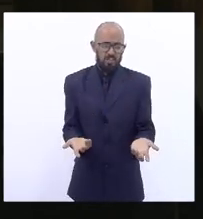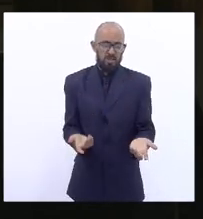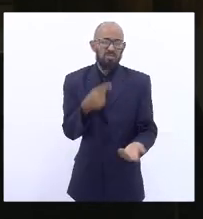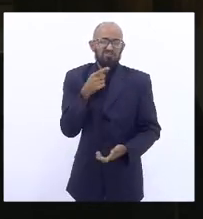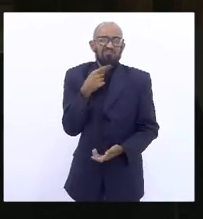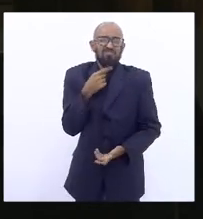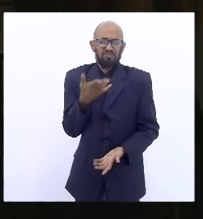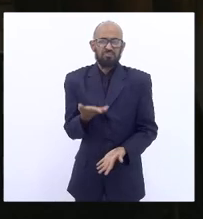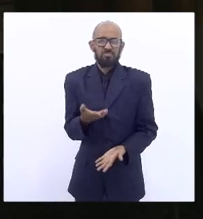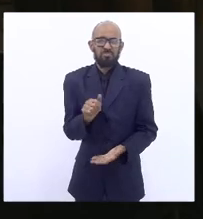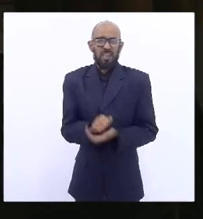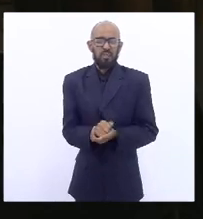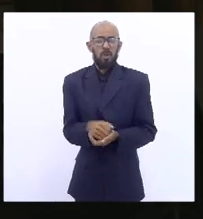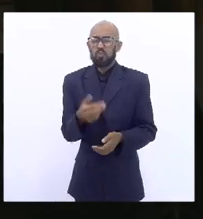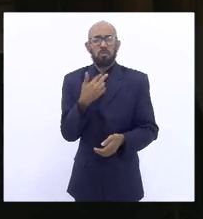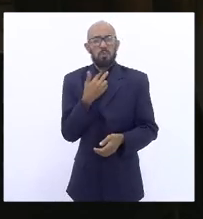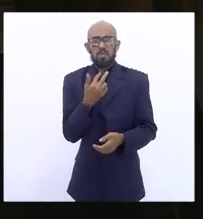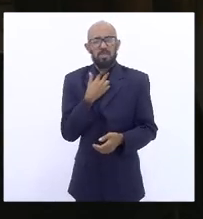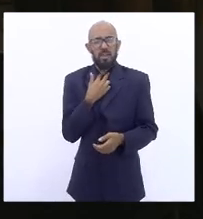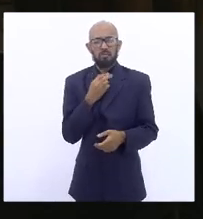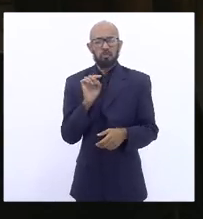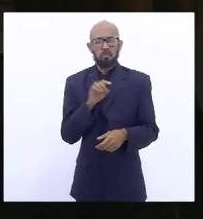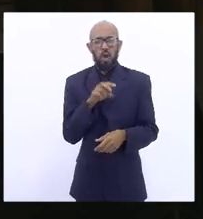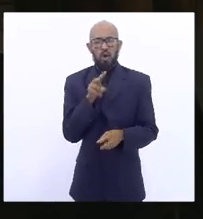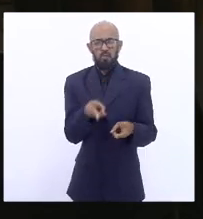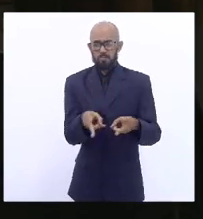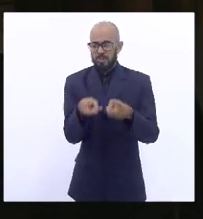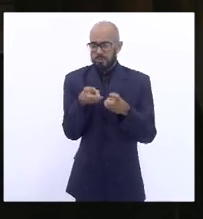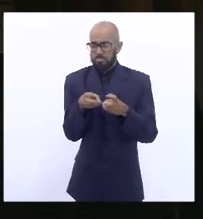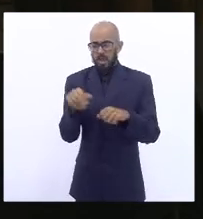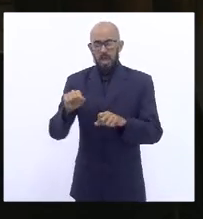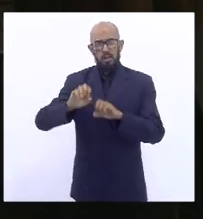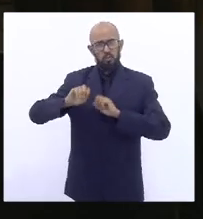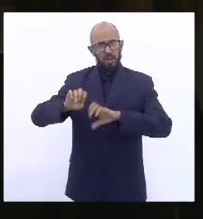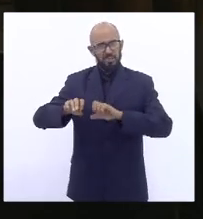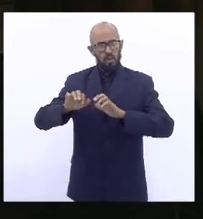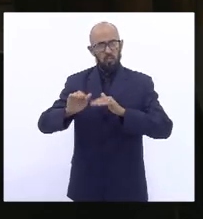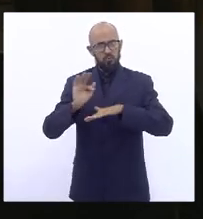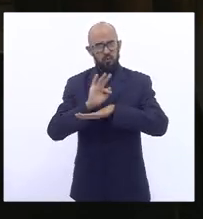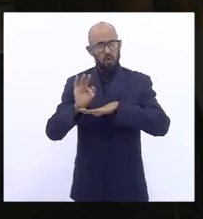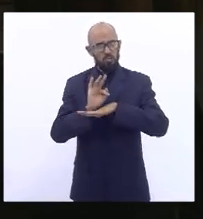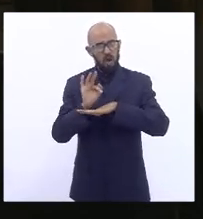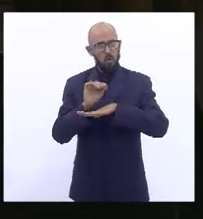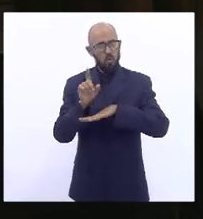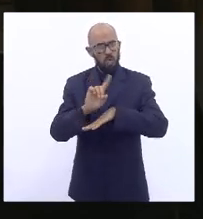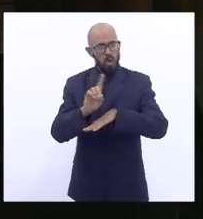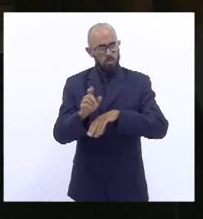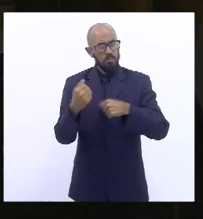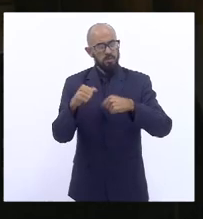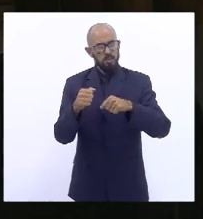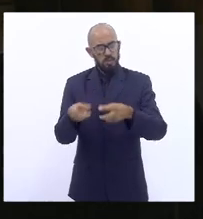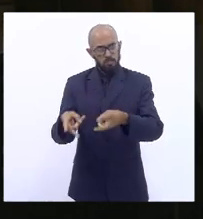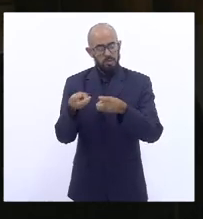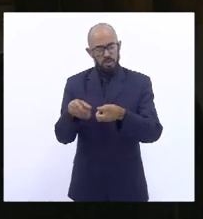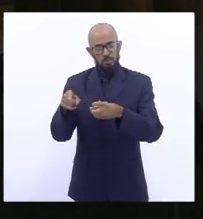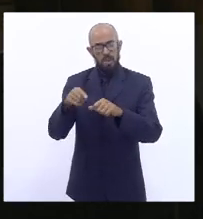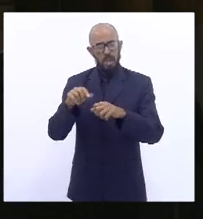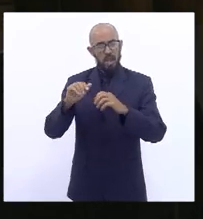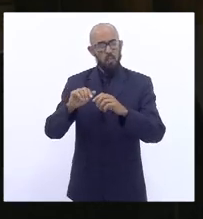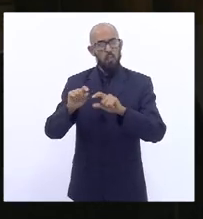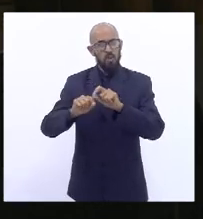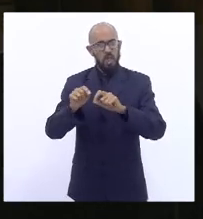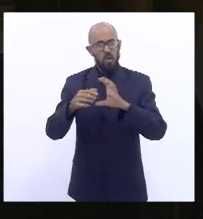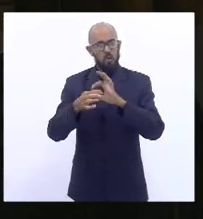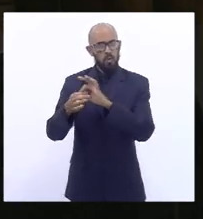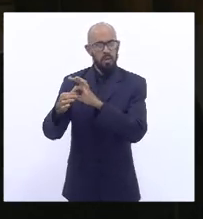vista formal, conteudista, sem perder e não olhar para a dimensão humana da educação. Por isso que a gente fala na campanha